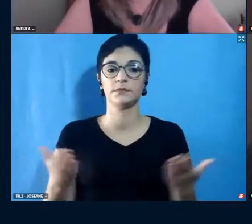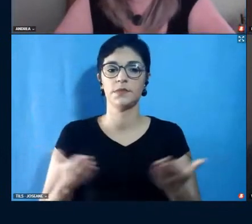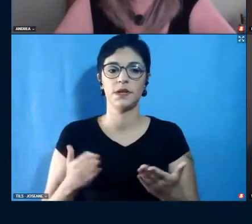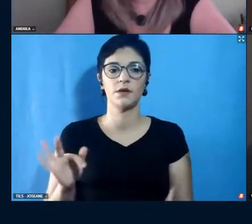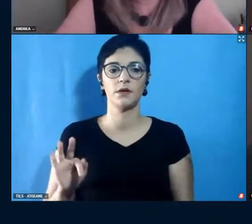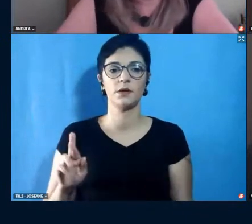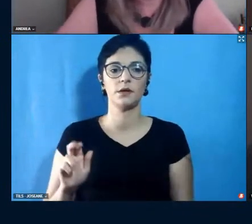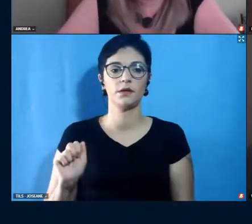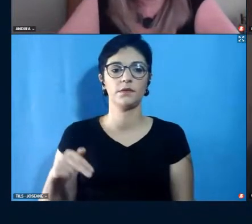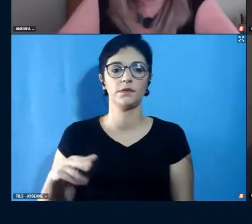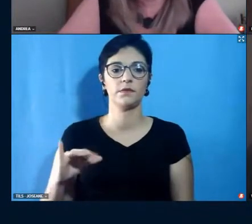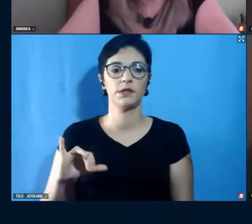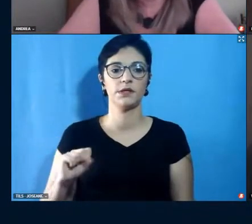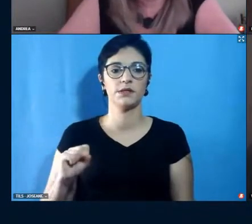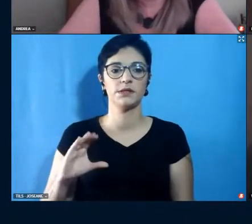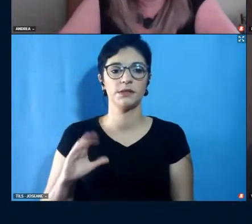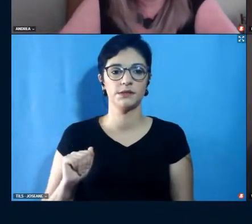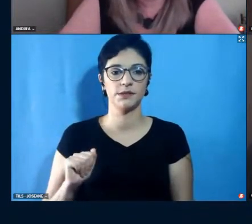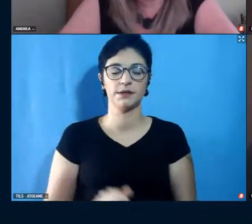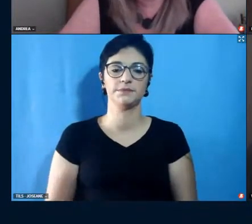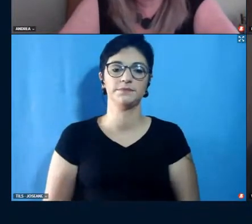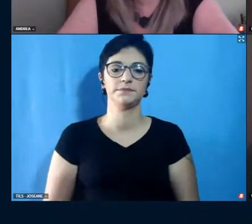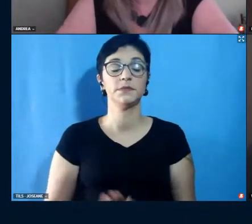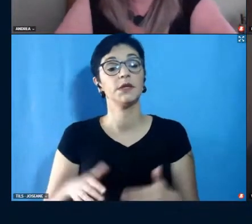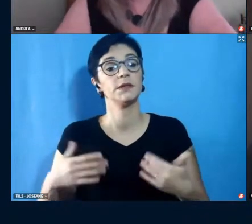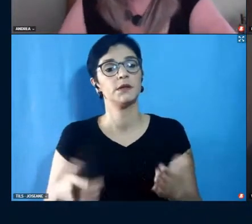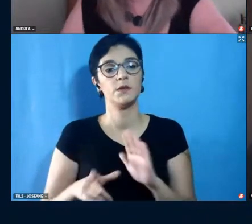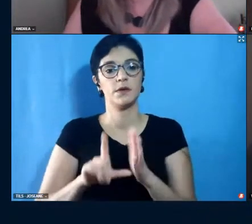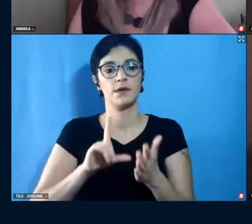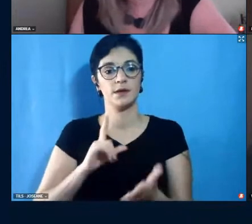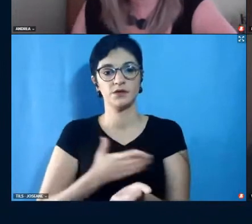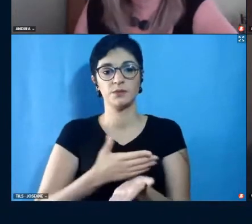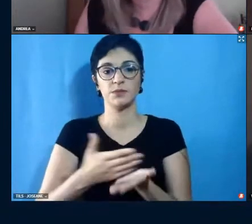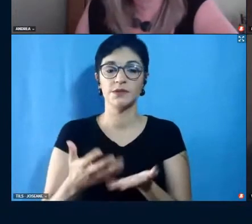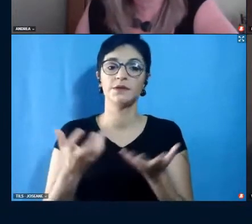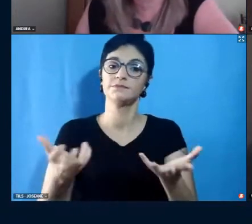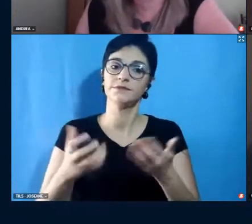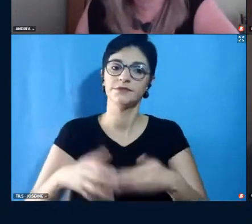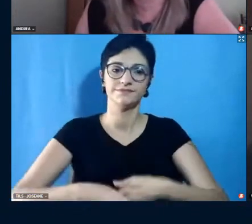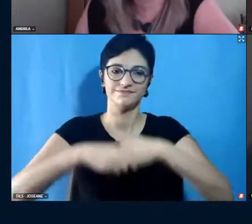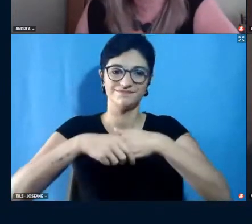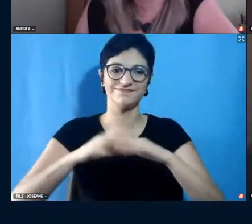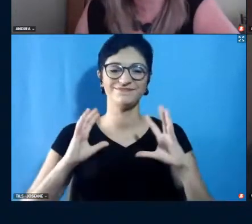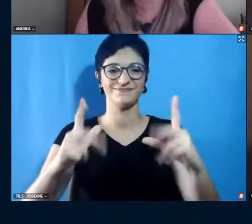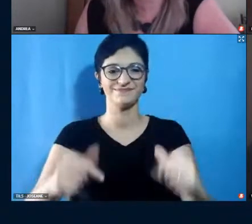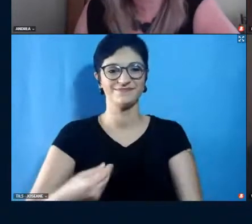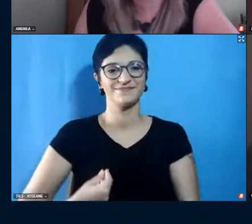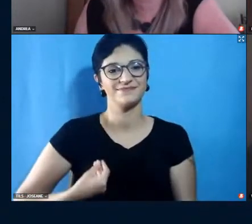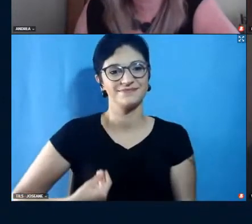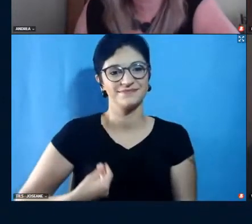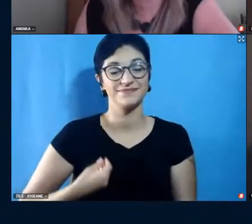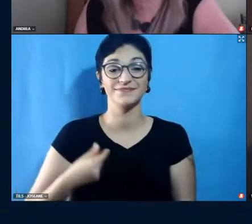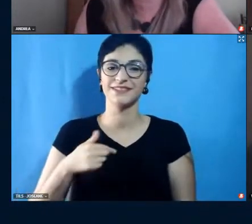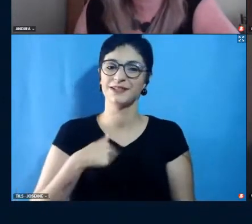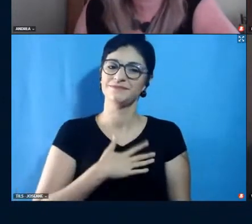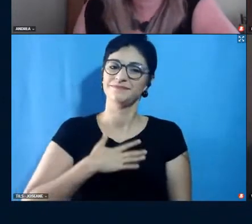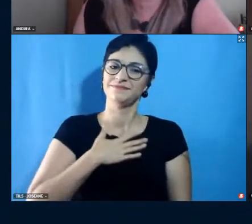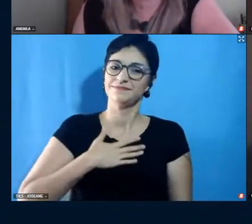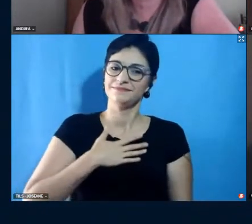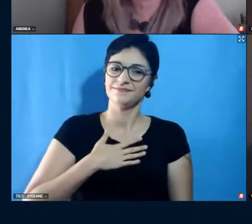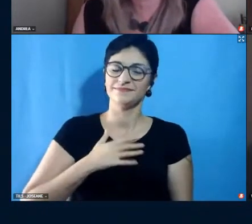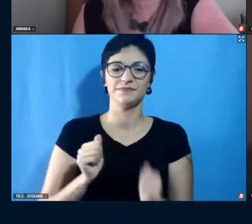Pode colocar. Primeiro, antes de iniciar, eu queria saudar a todos que estão na sala, uma alegria estar com vocês, agradecer